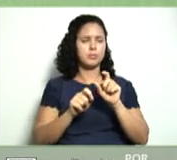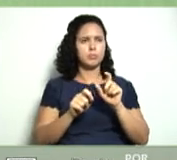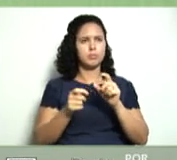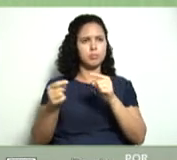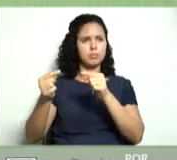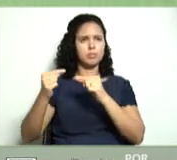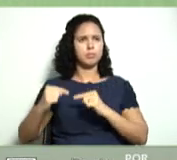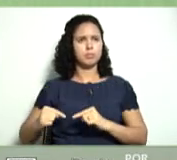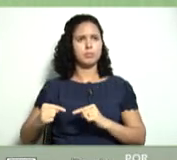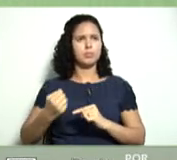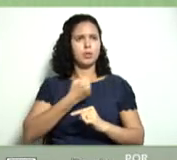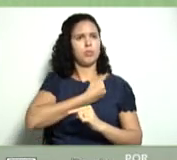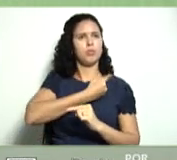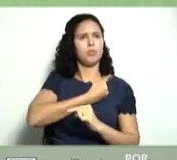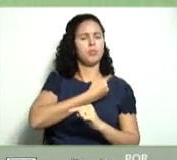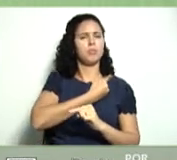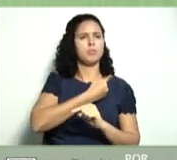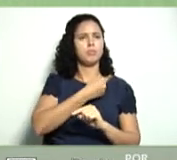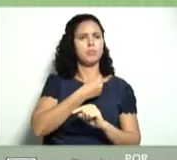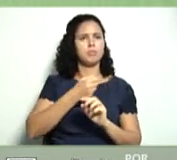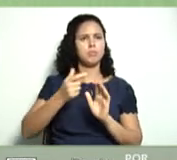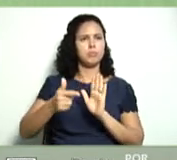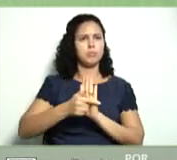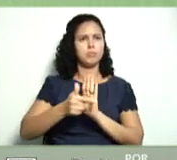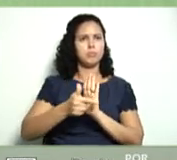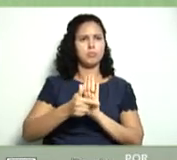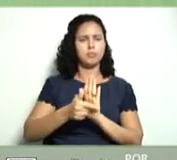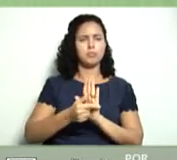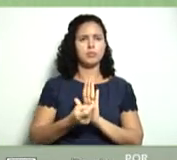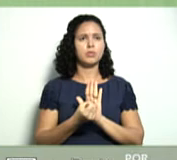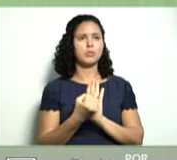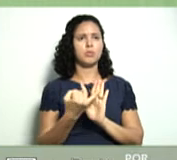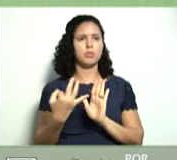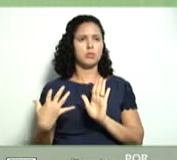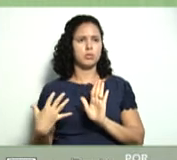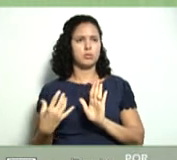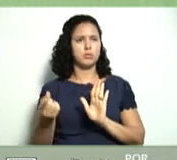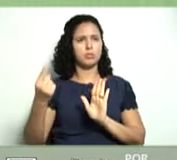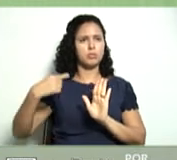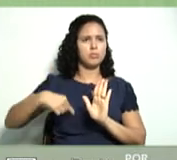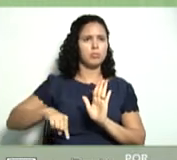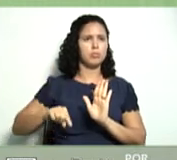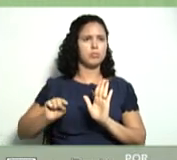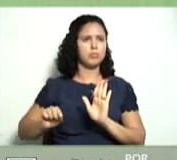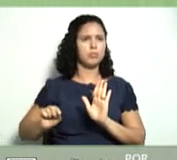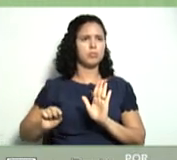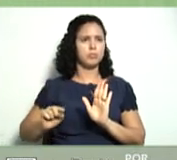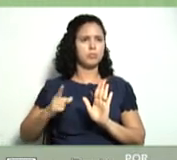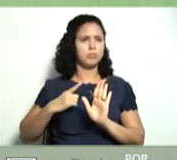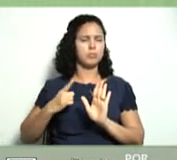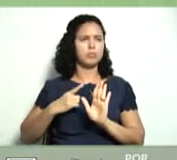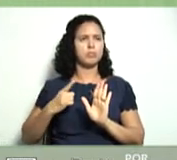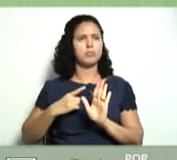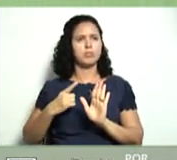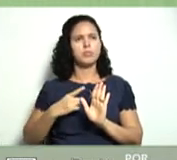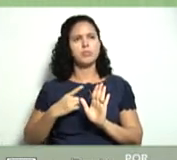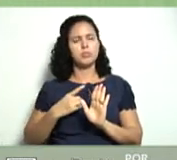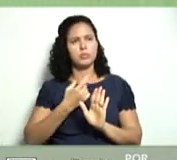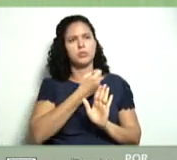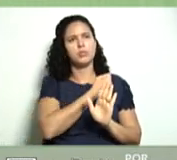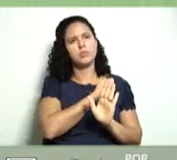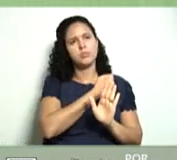a quantidade só aqui aparece a quantidade de de páginas sem